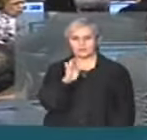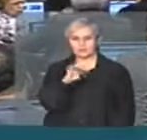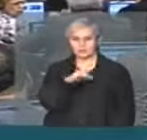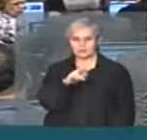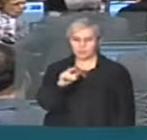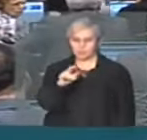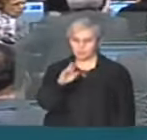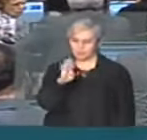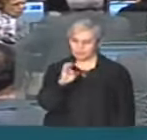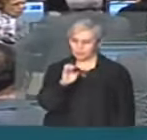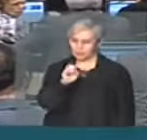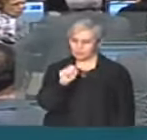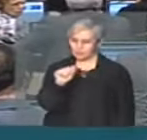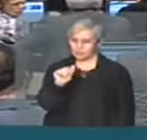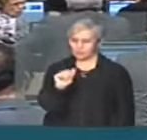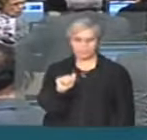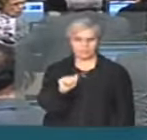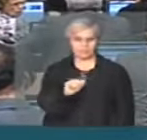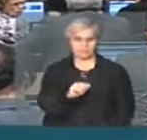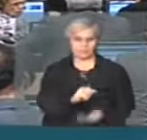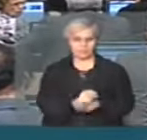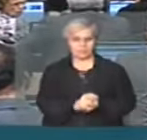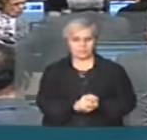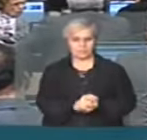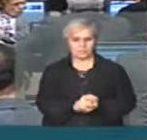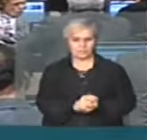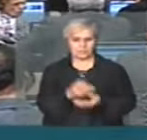Se a Vossa Excelência acolhe ou não o destaque do deputado Everton Rocha.